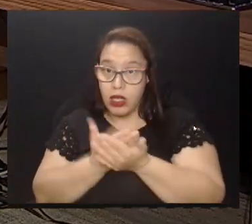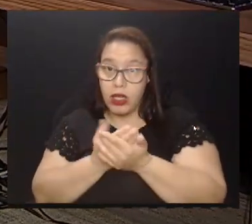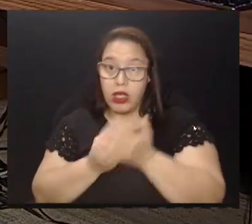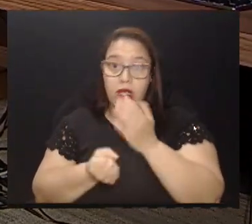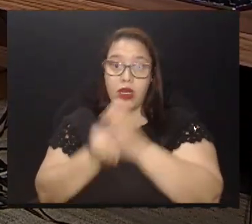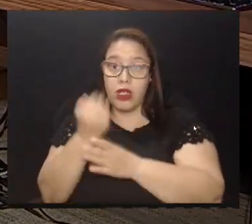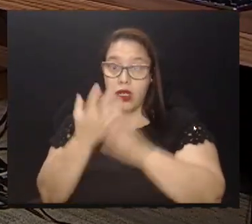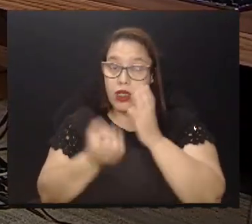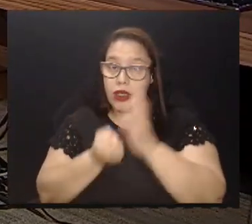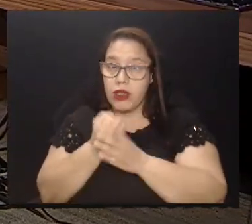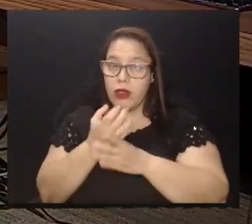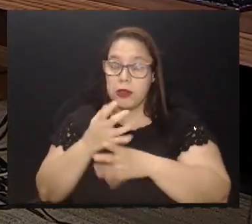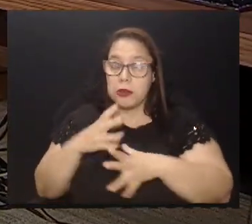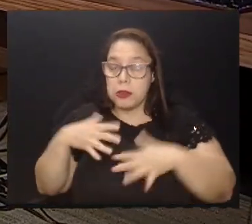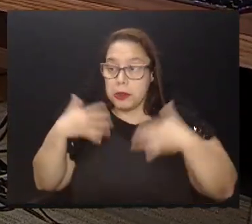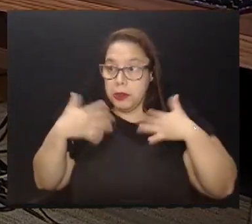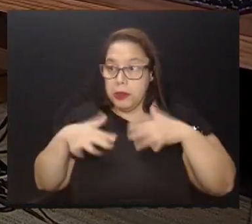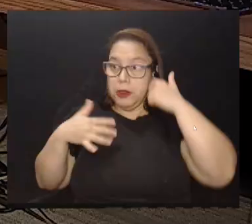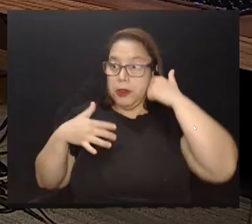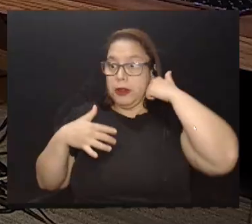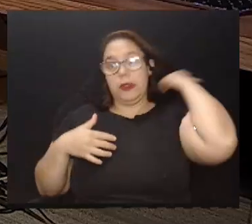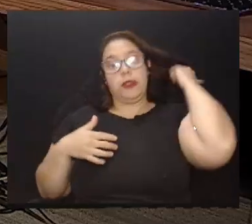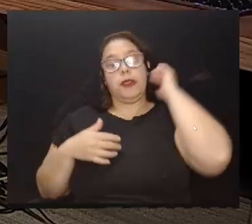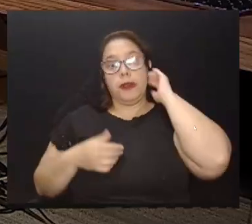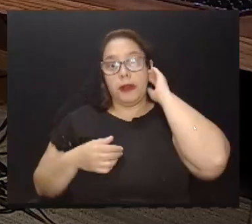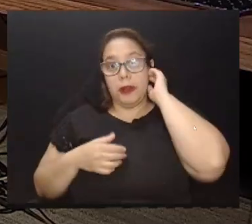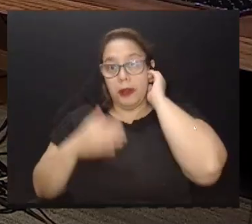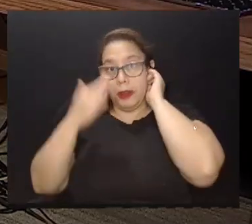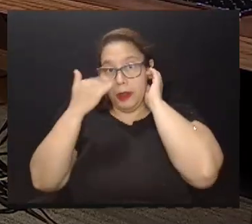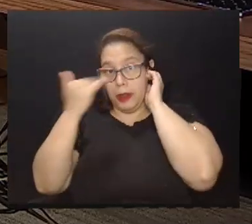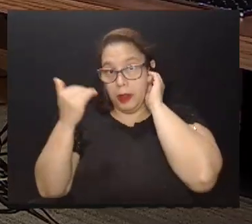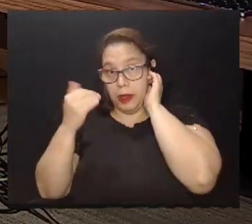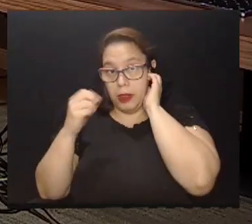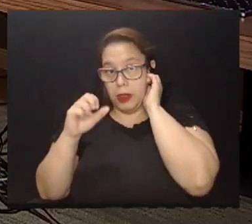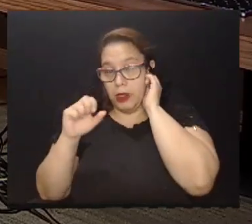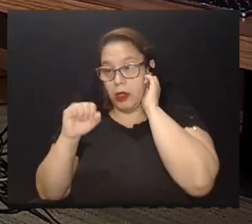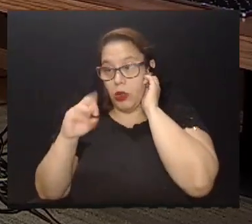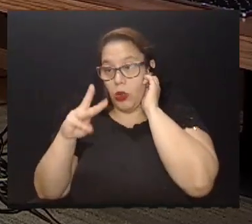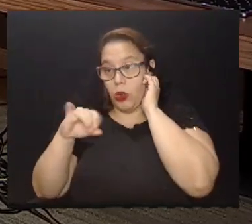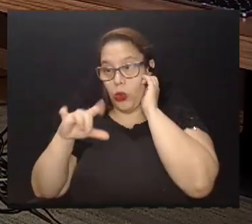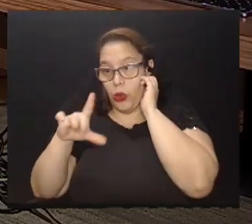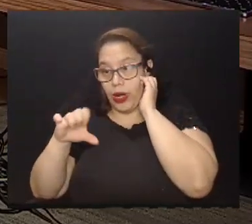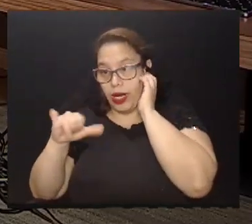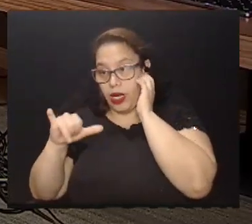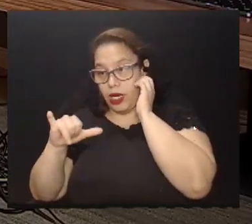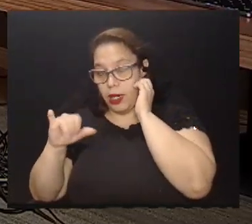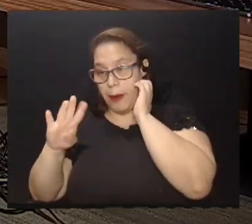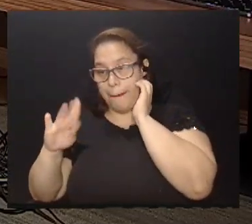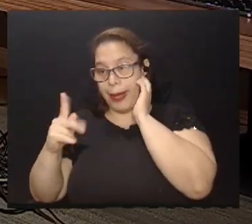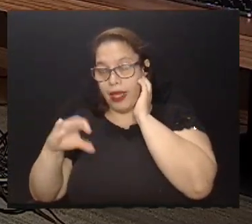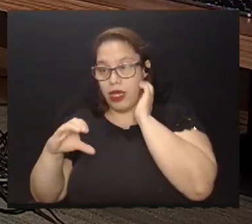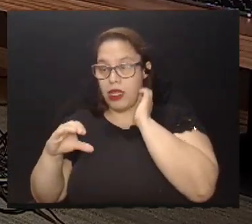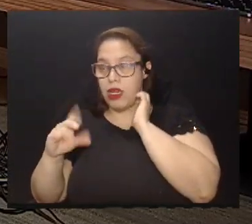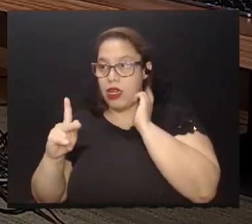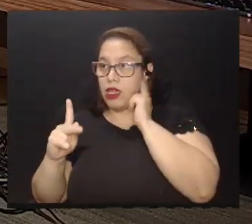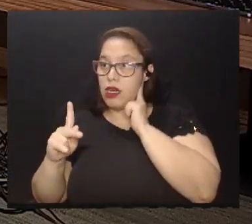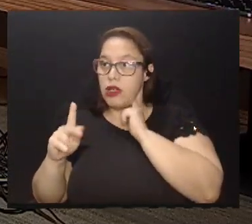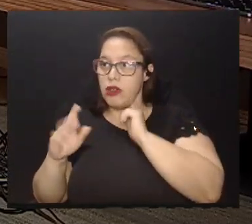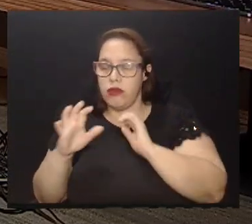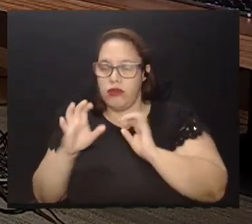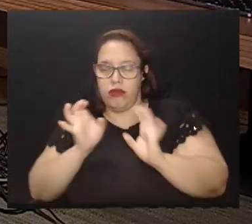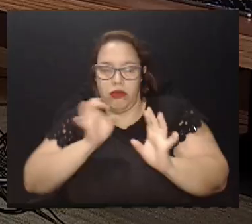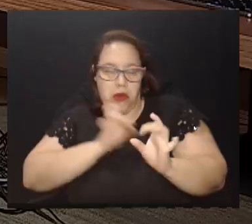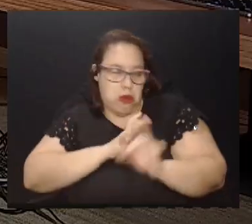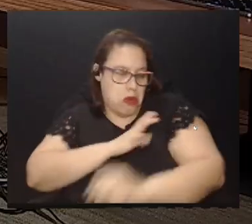É um filme que foi inspirado num poema do William Blake, então ele traz uma coisa sombria ao mesmo tempo, né? Ele não é um